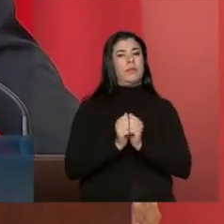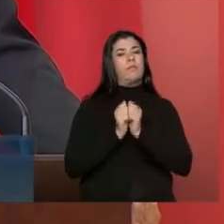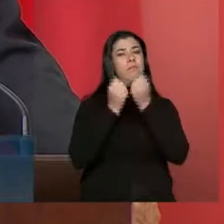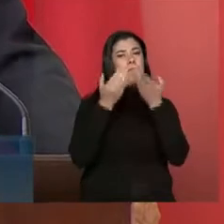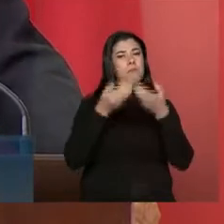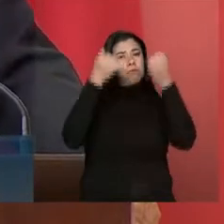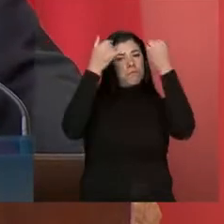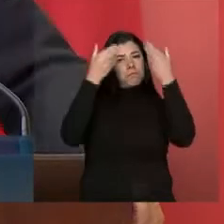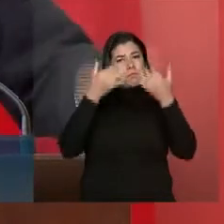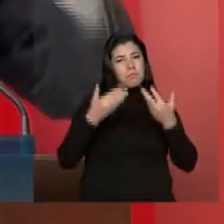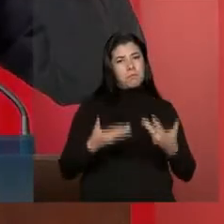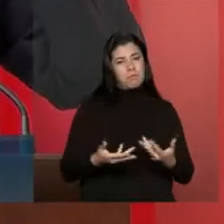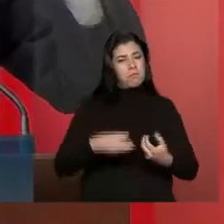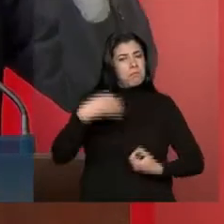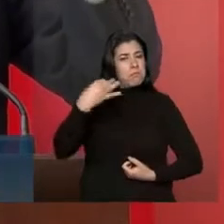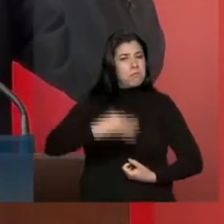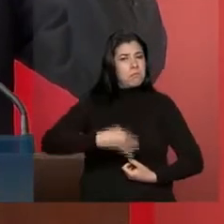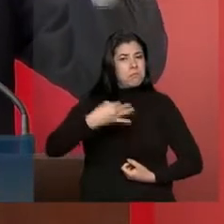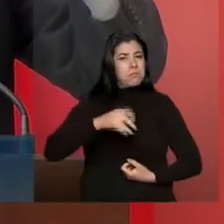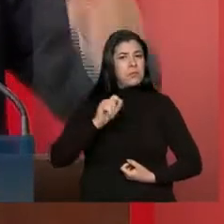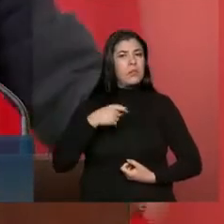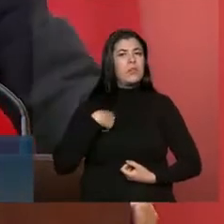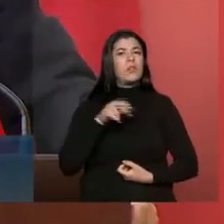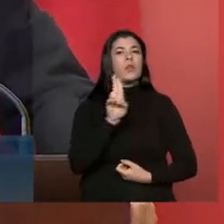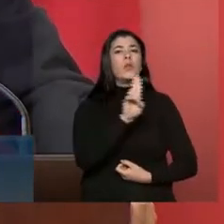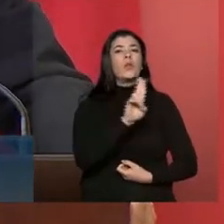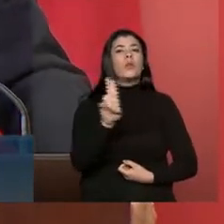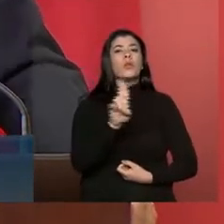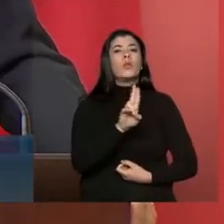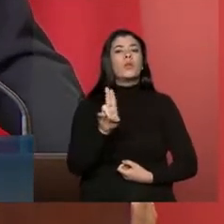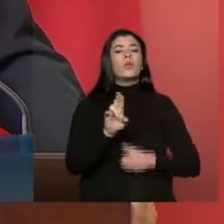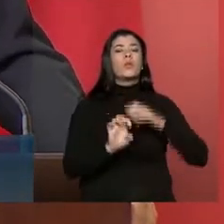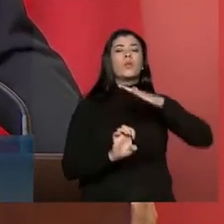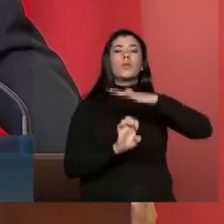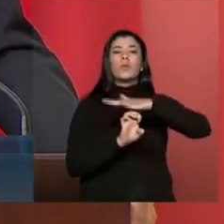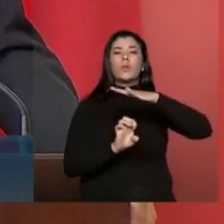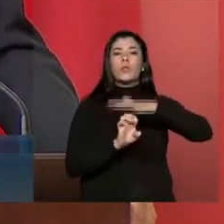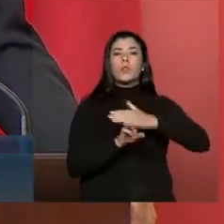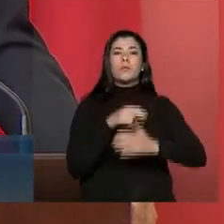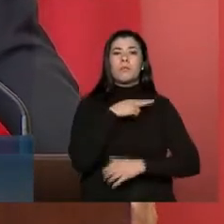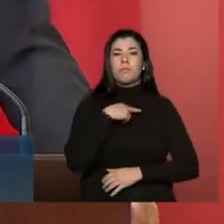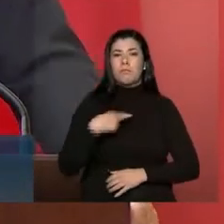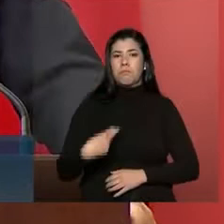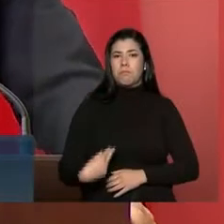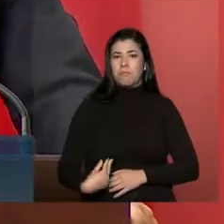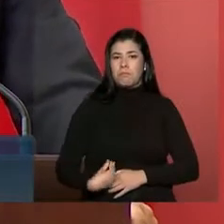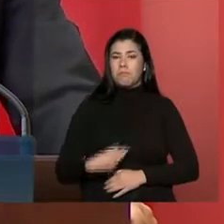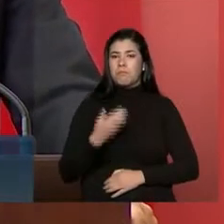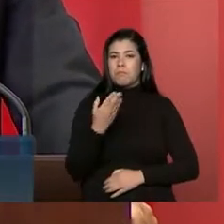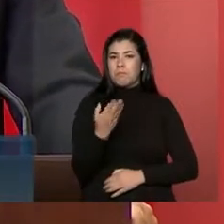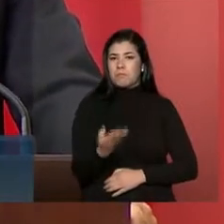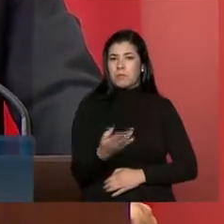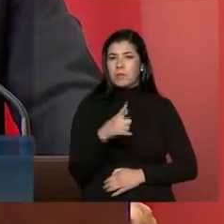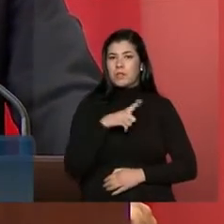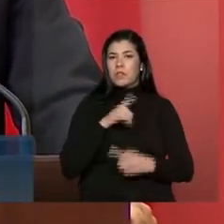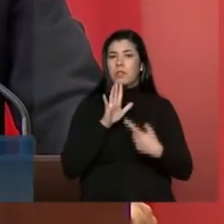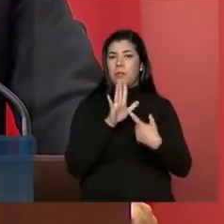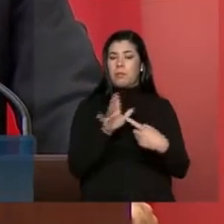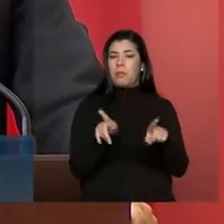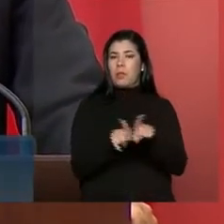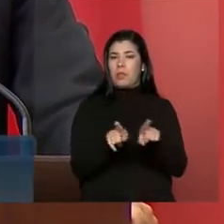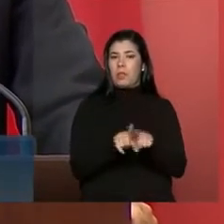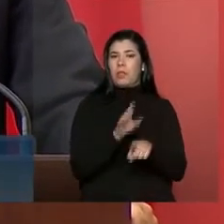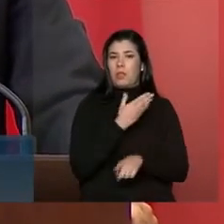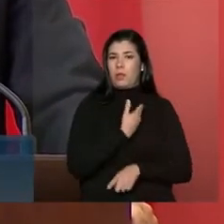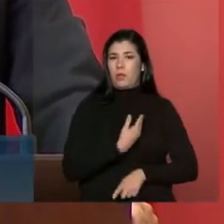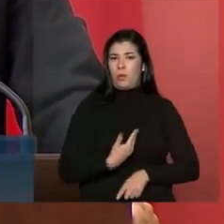dizer perfeitamente os nomes das empresas chinesas. Isto reflete que os governos da China e